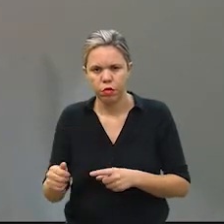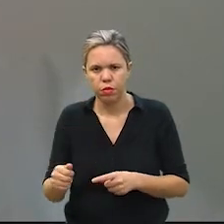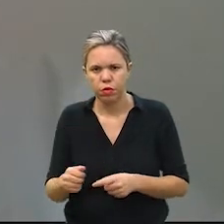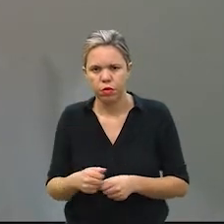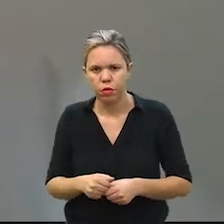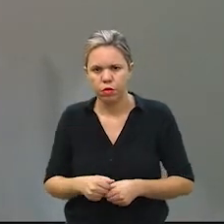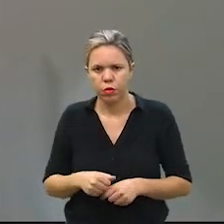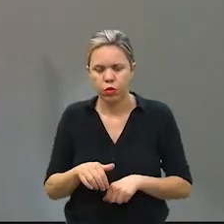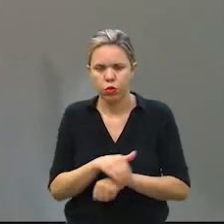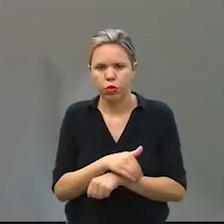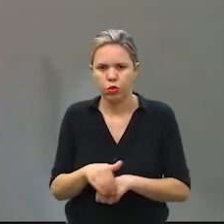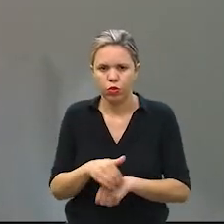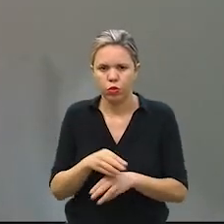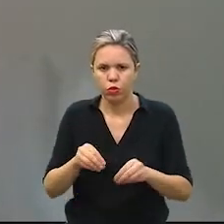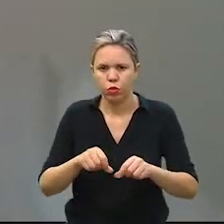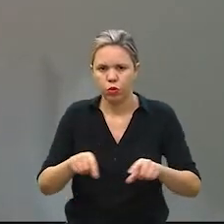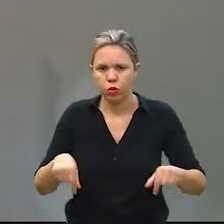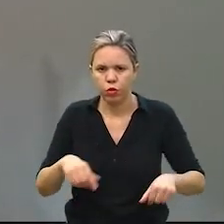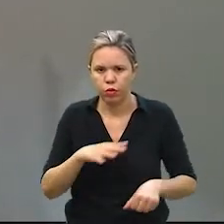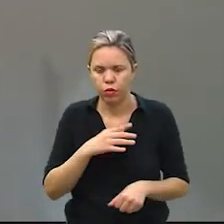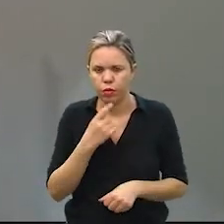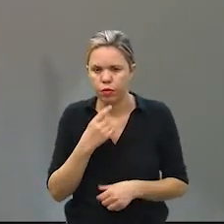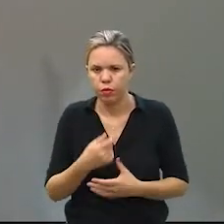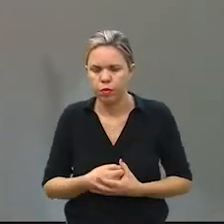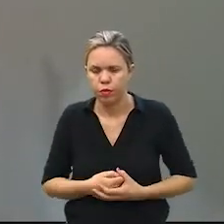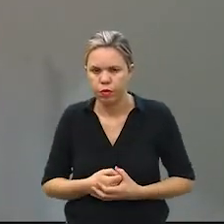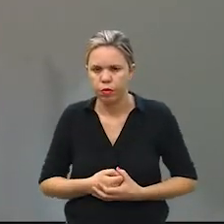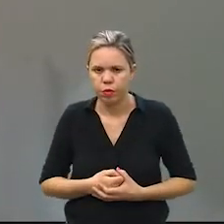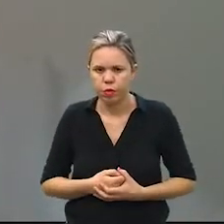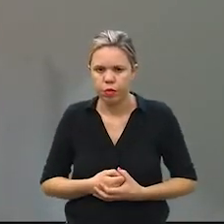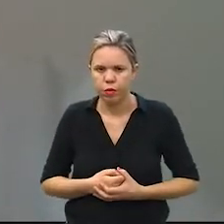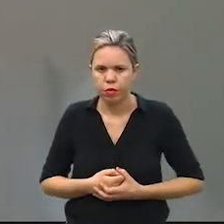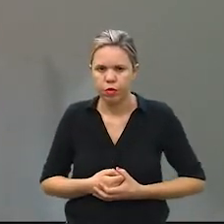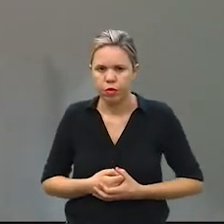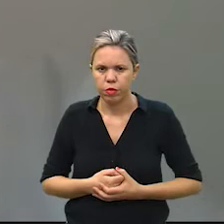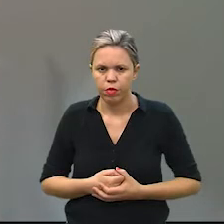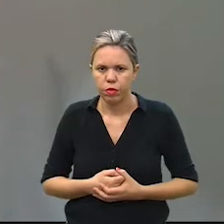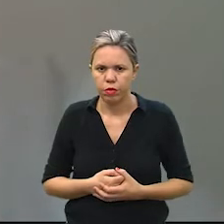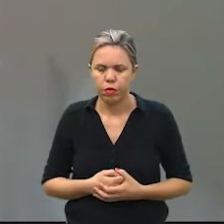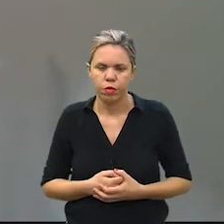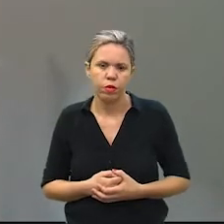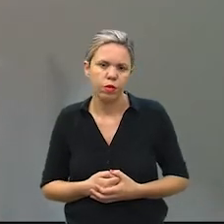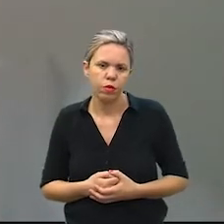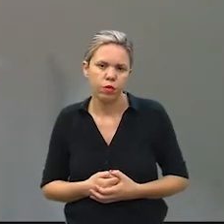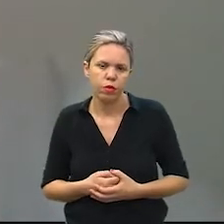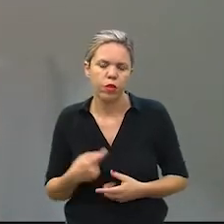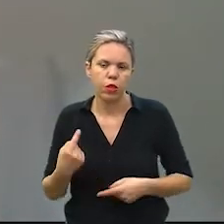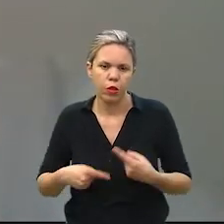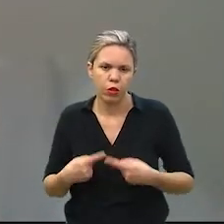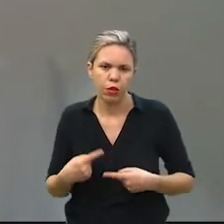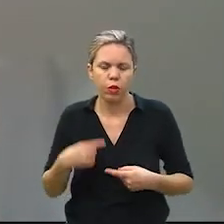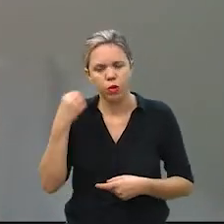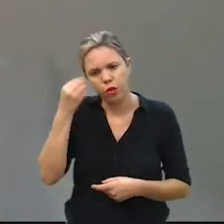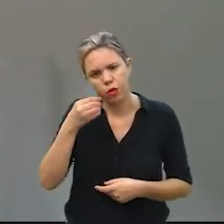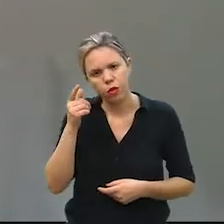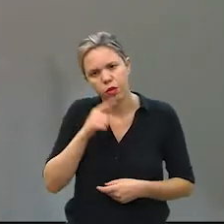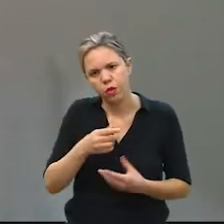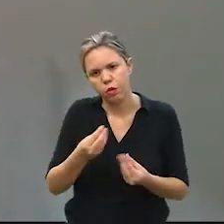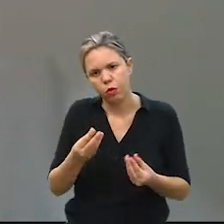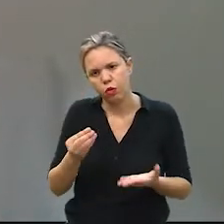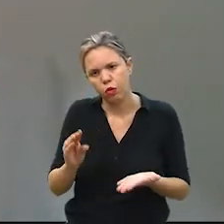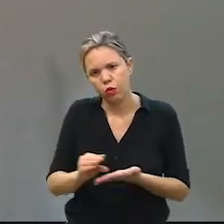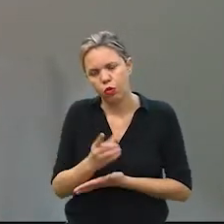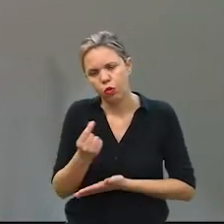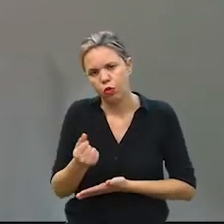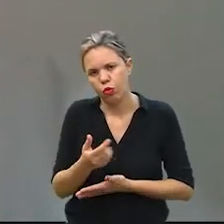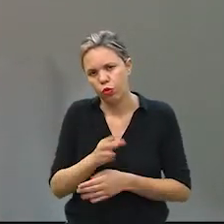palmo de rua de terra na cidade de Campinas. Ele, com a sua habilidade política, tinha conseguido bastante